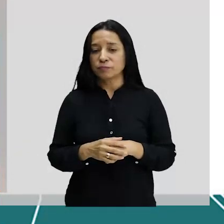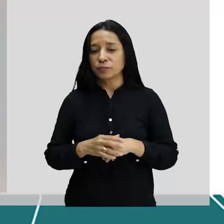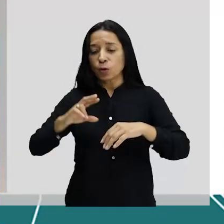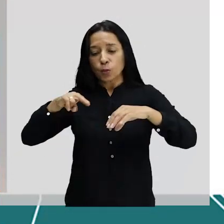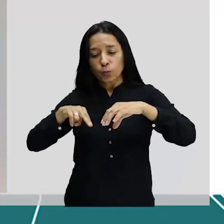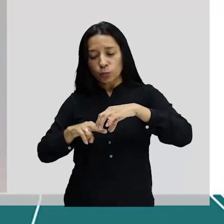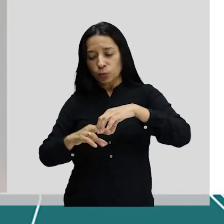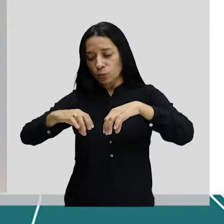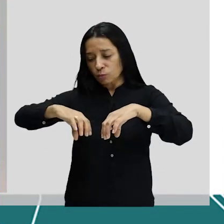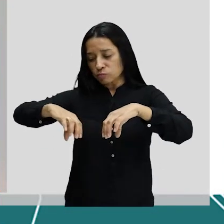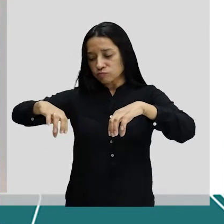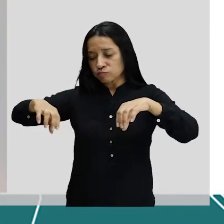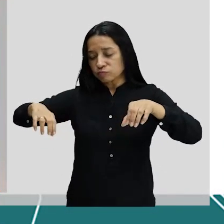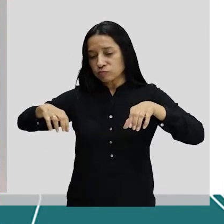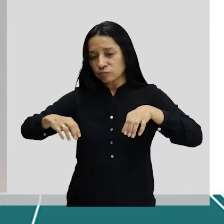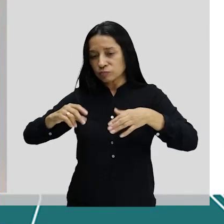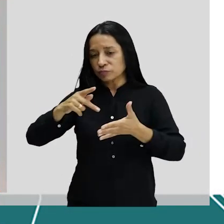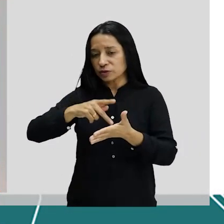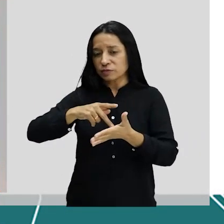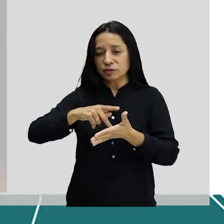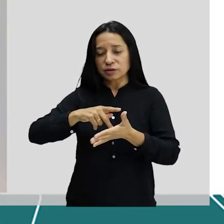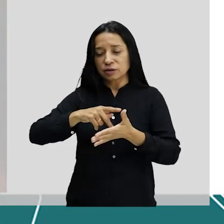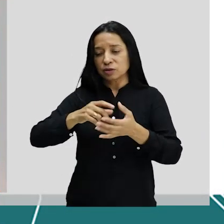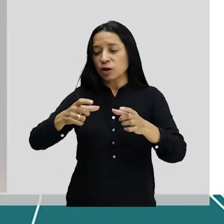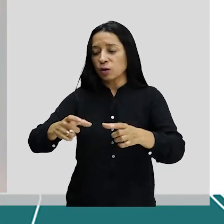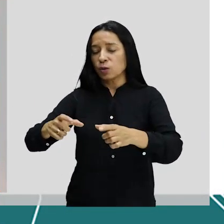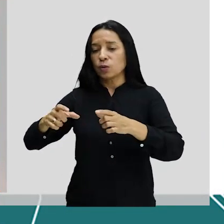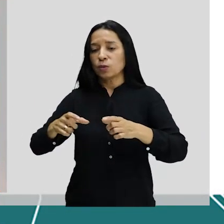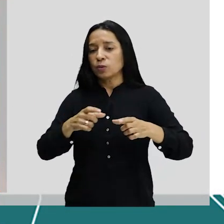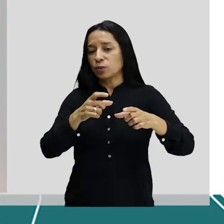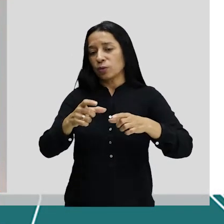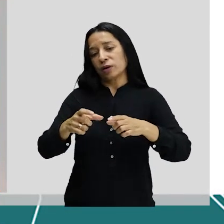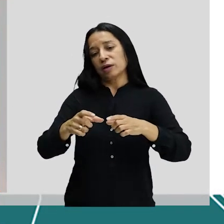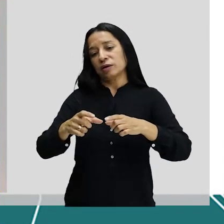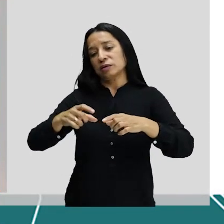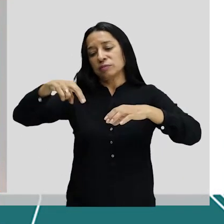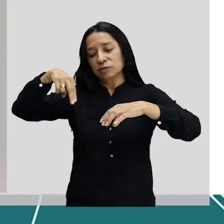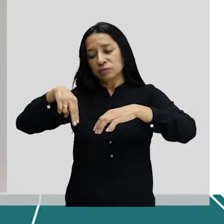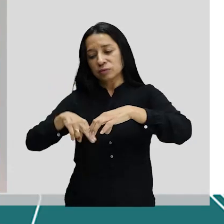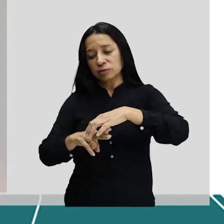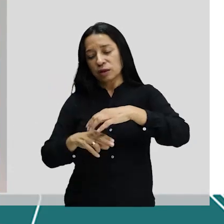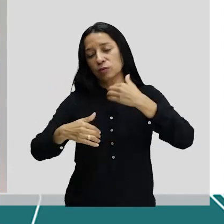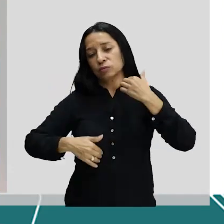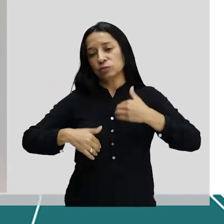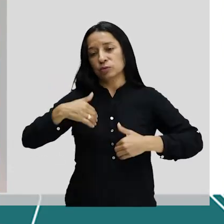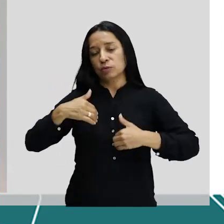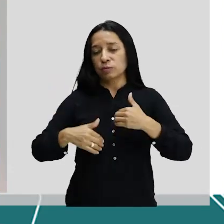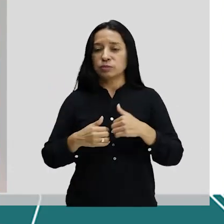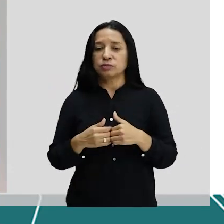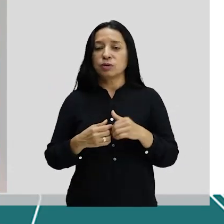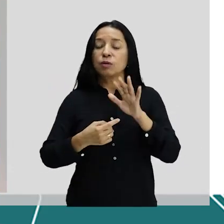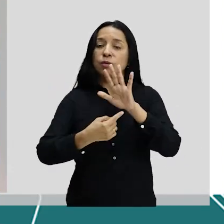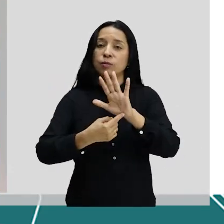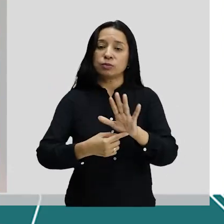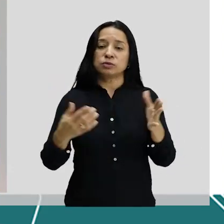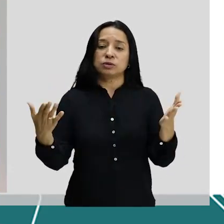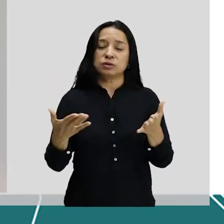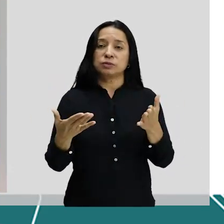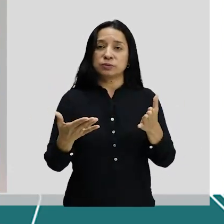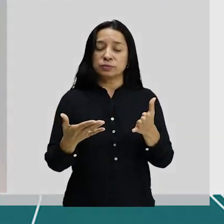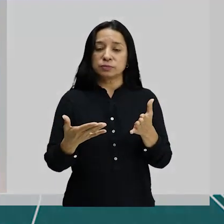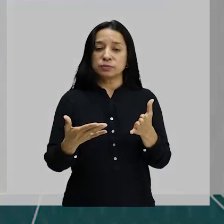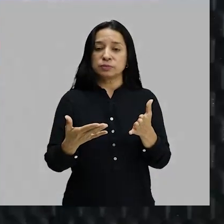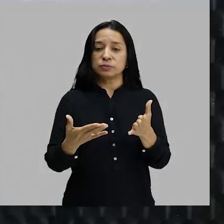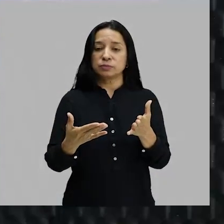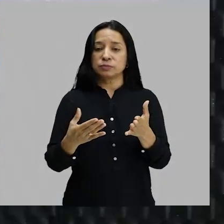as catacumbas, elas na verdade eram locais para se colocar esses corpos que eu acabei de falar. Aqui eu mostrei para vocês, estou mostrando para vocês